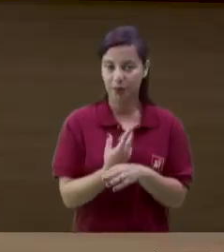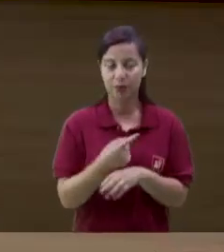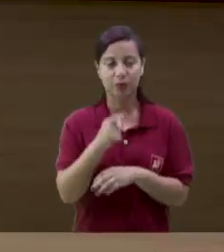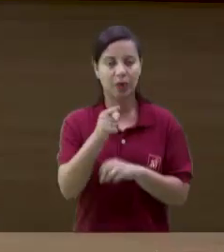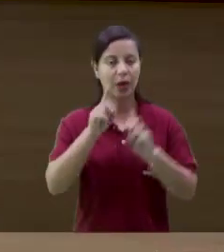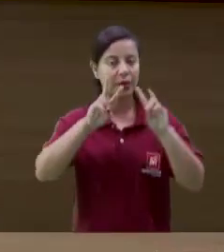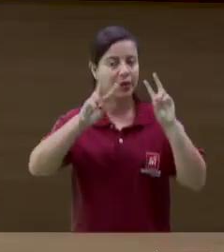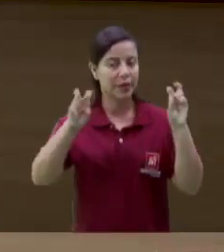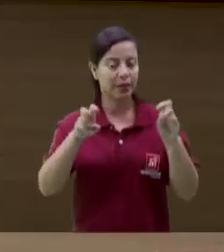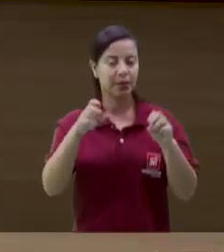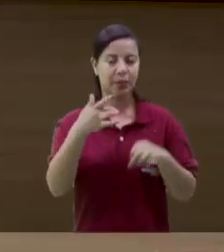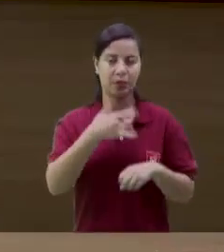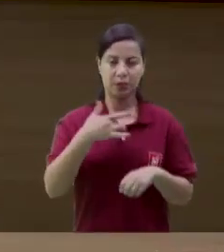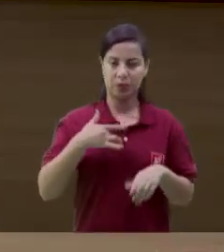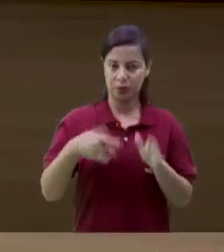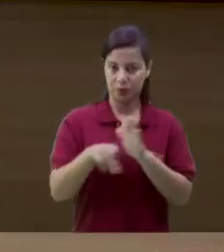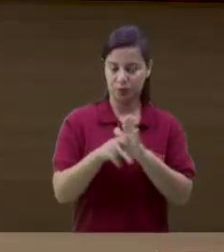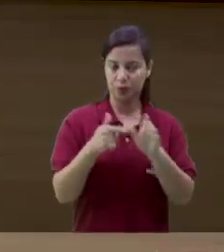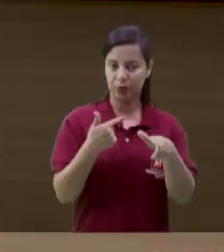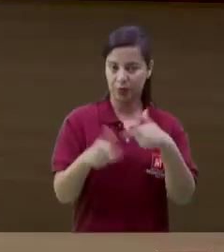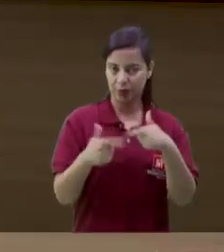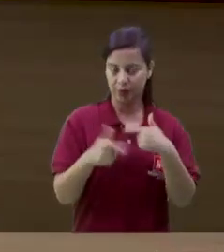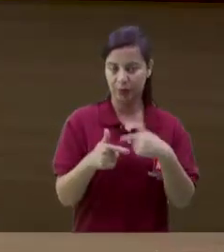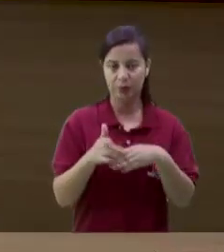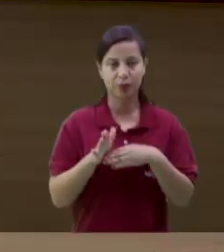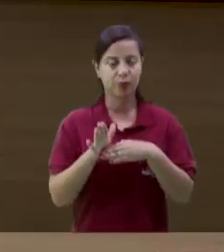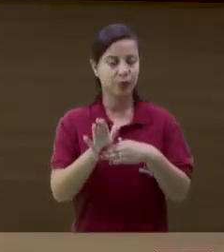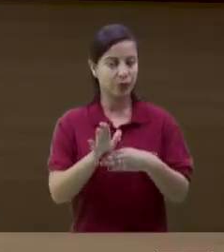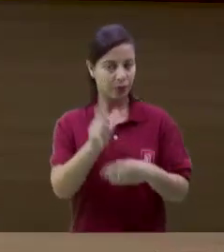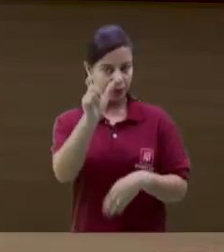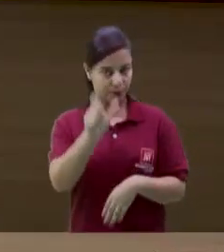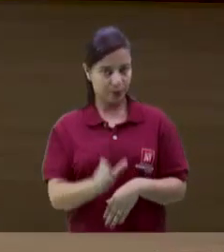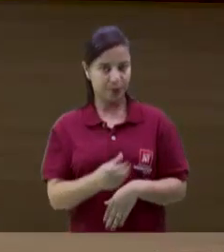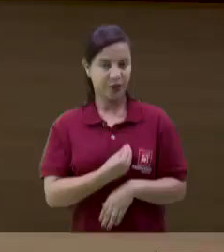sobre saúde ocupacional e suporte emergencial